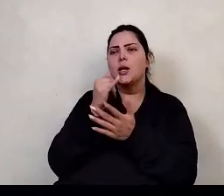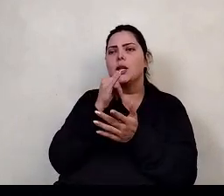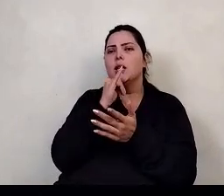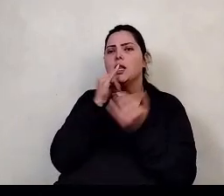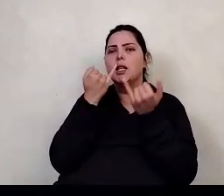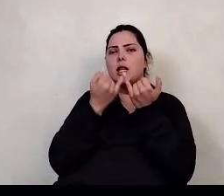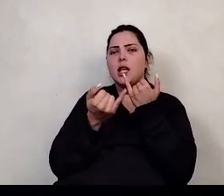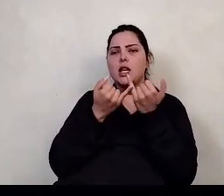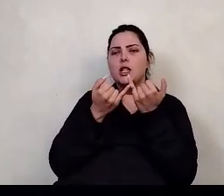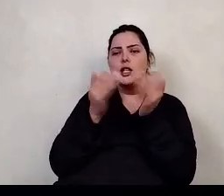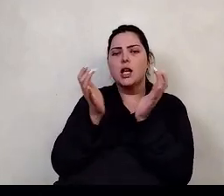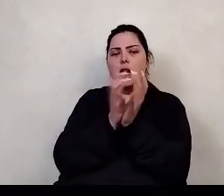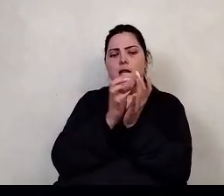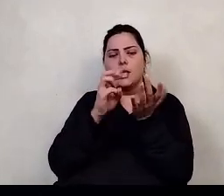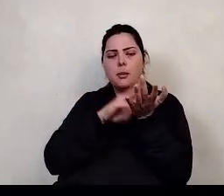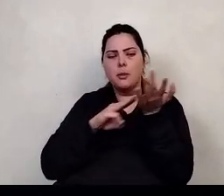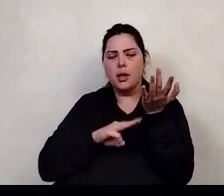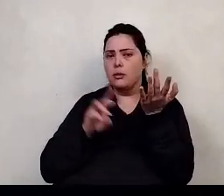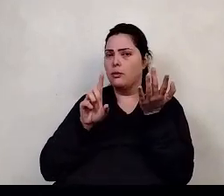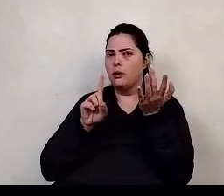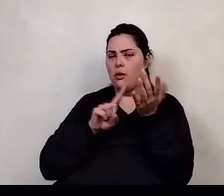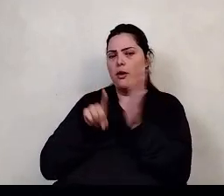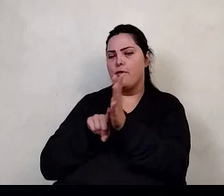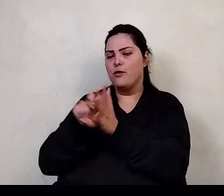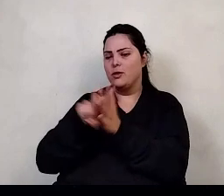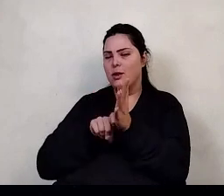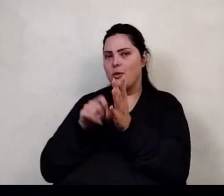está criando teste para funcionalidade.